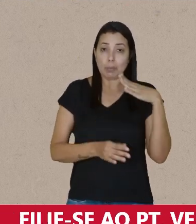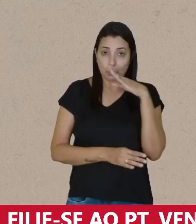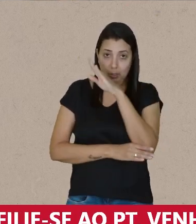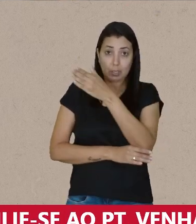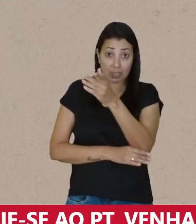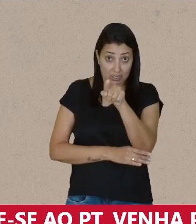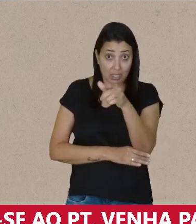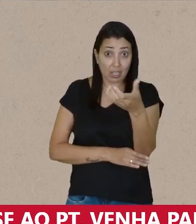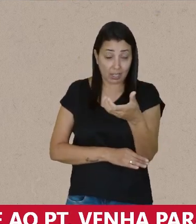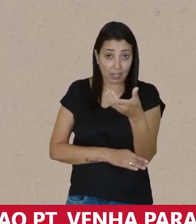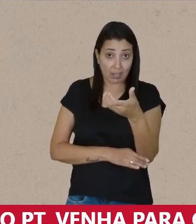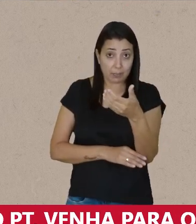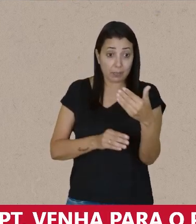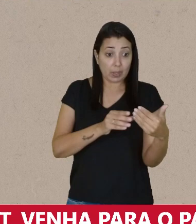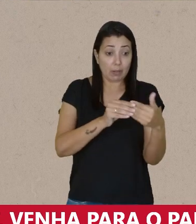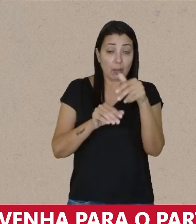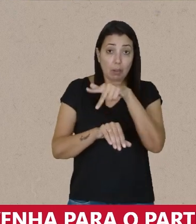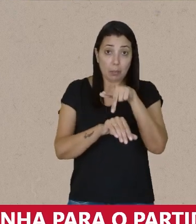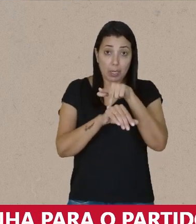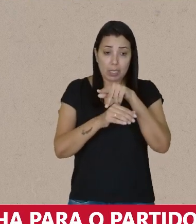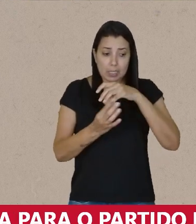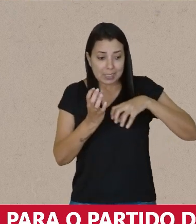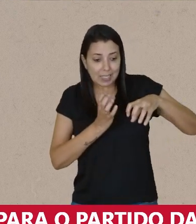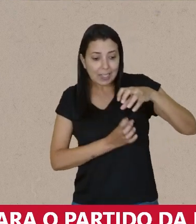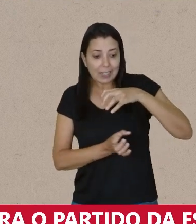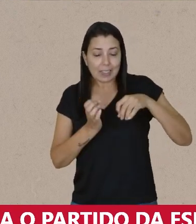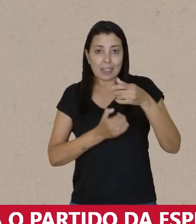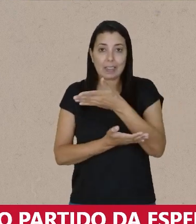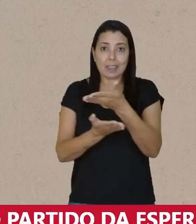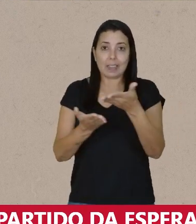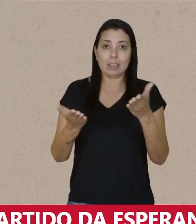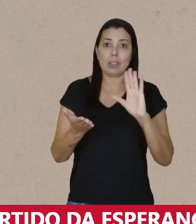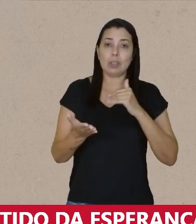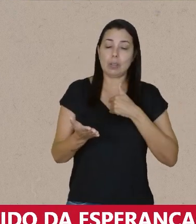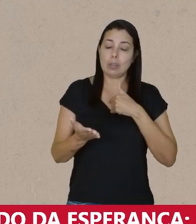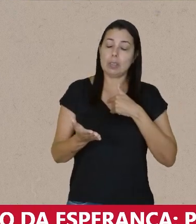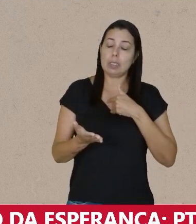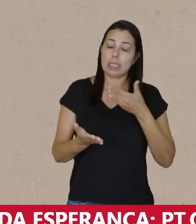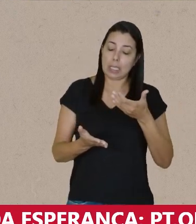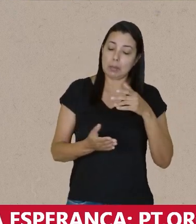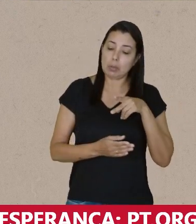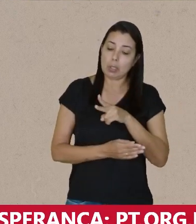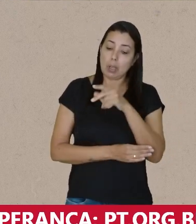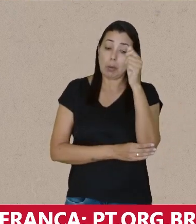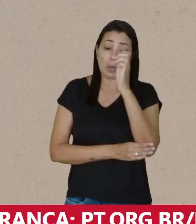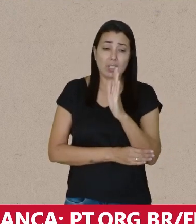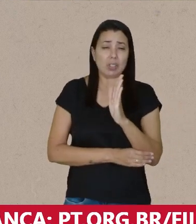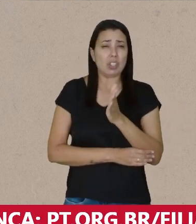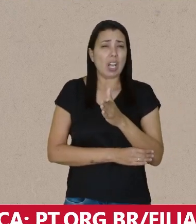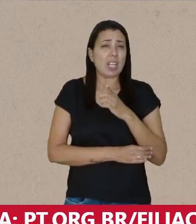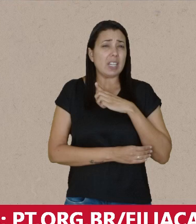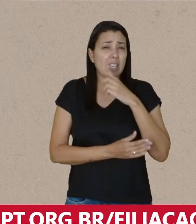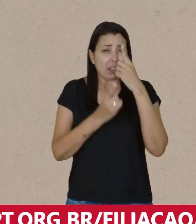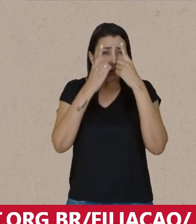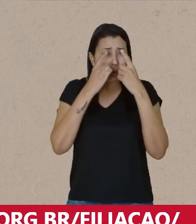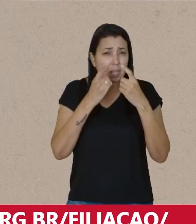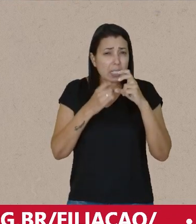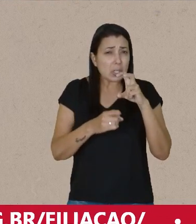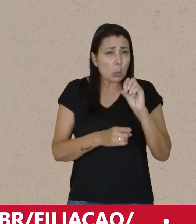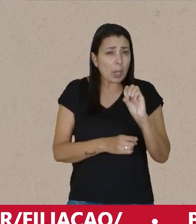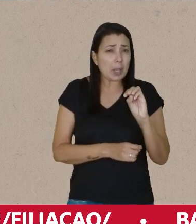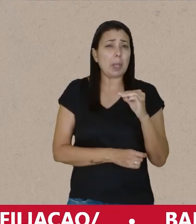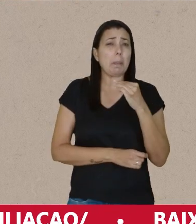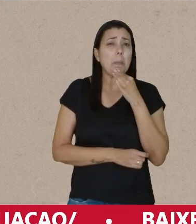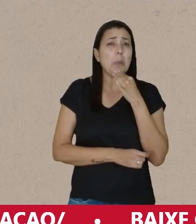está querendo levar o país a uma guerra civil são eles. Nós queremos manter... O Brasil já tem violência demais, morrem 50 mil